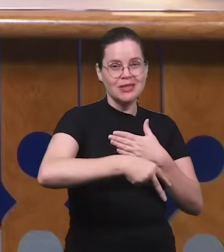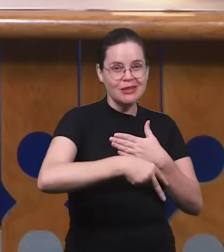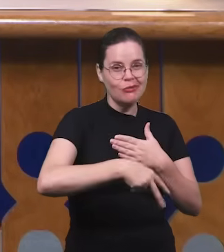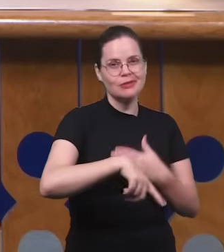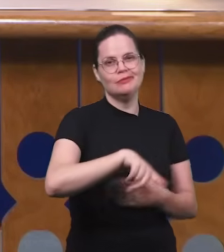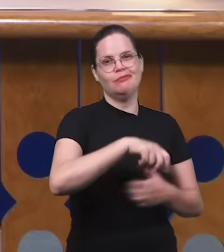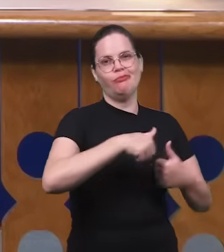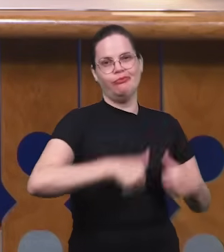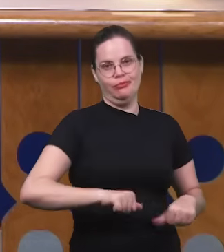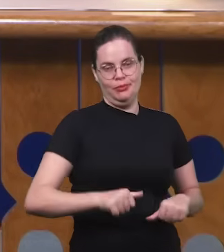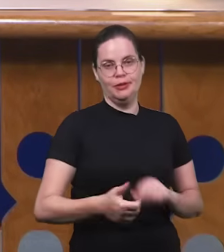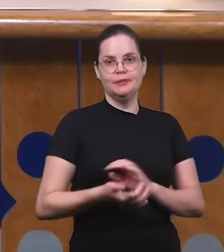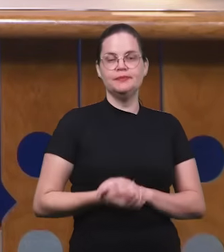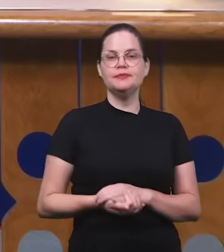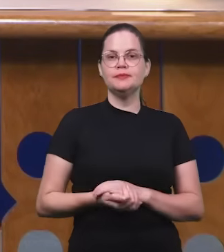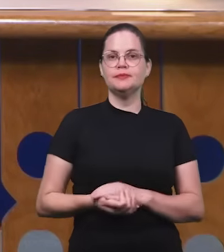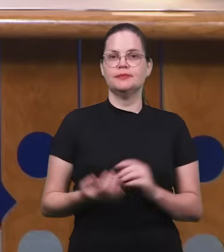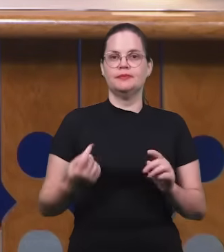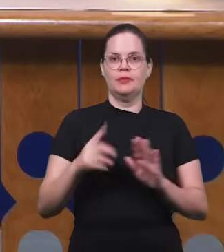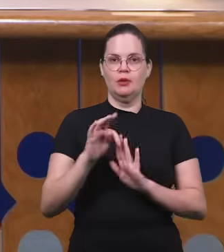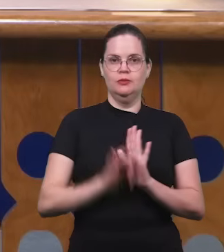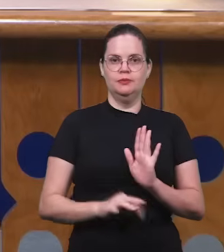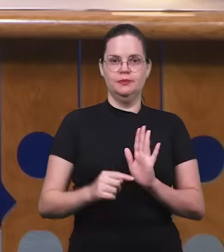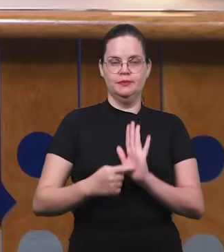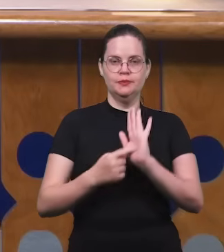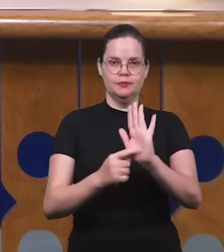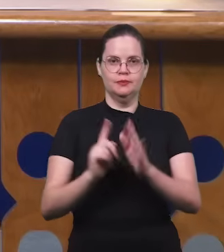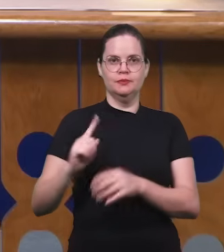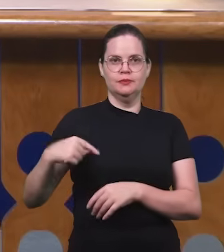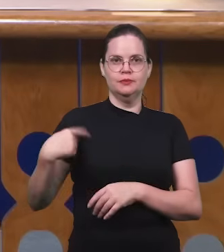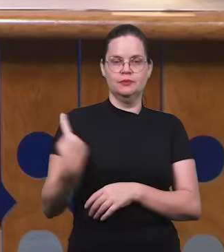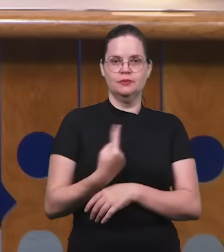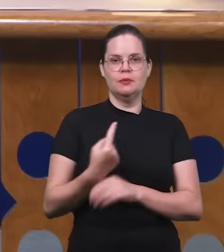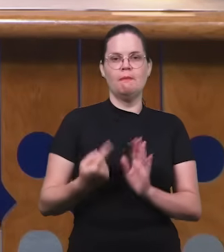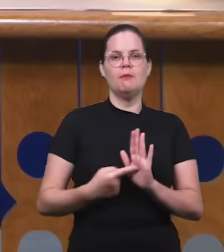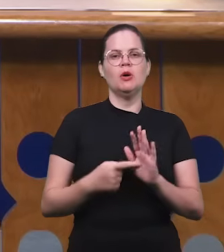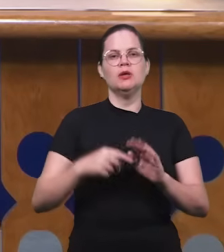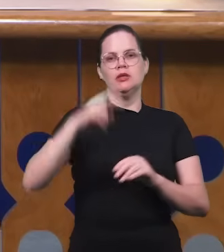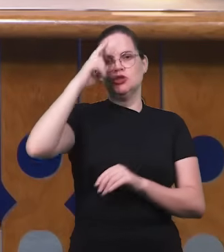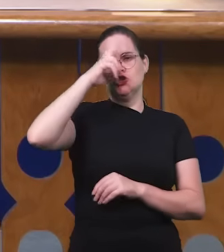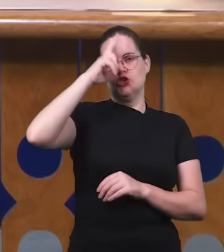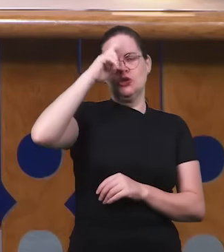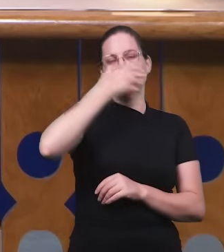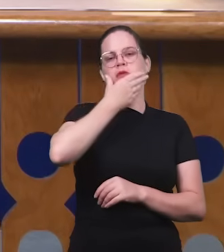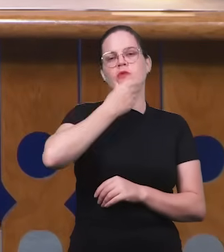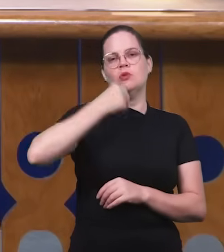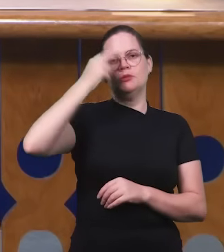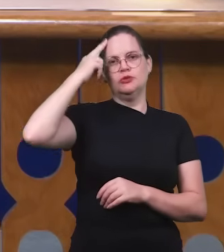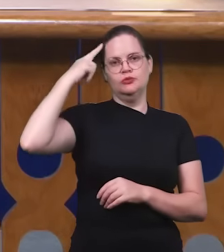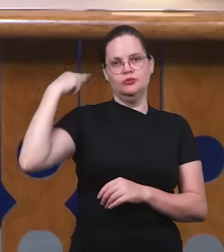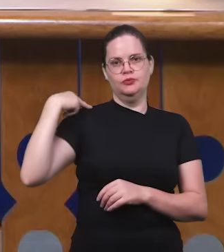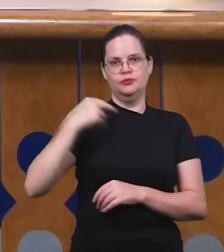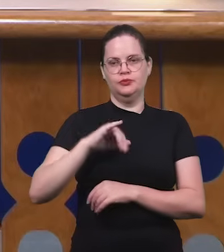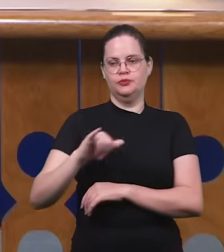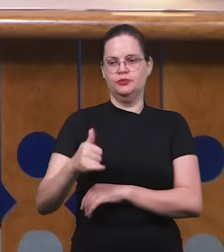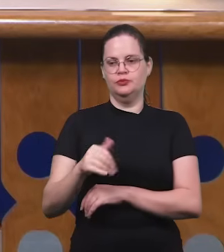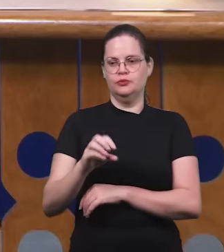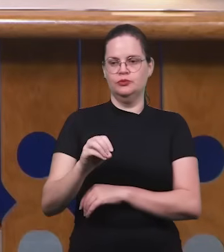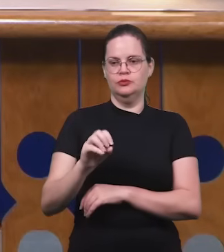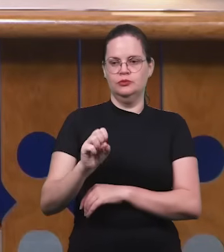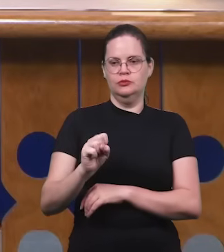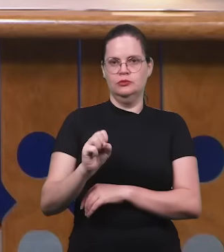que nós citamos aqui é o texto que fala de José. A vida de José é uma vida muito conhecida, não